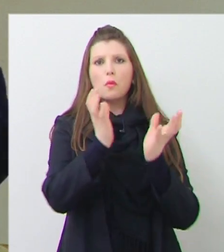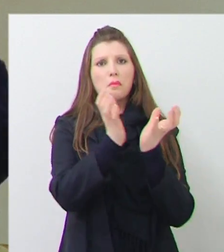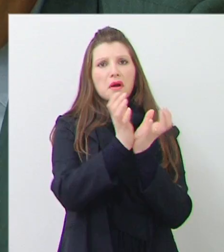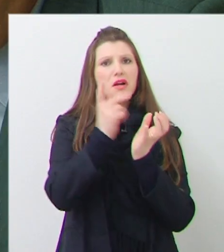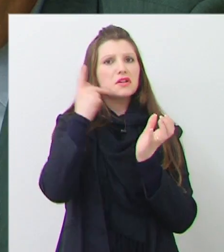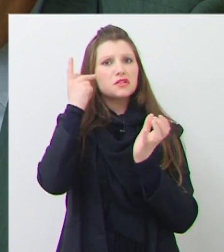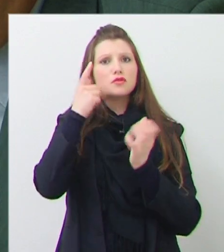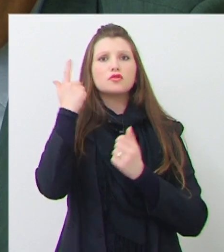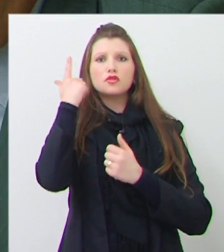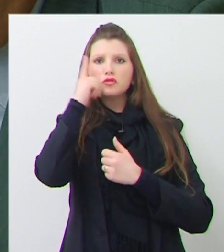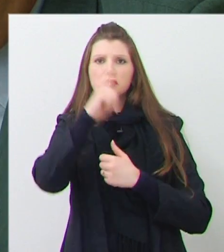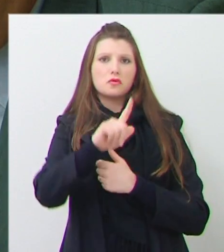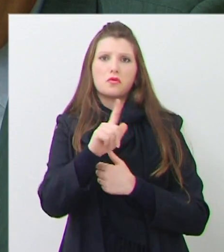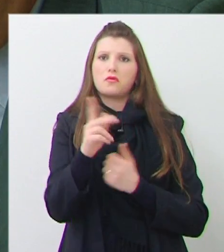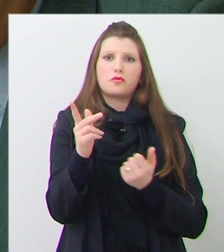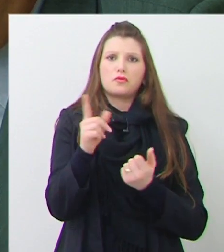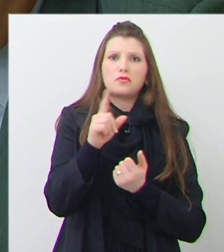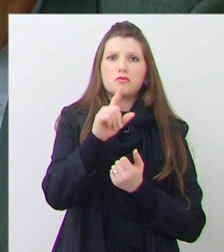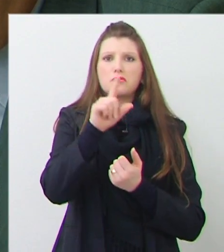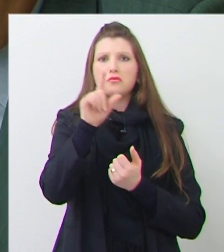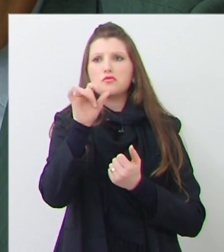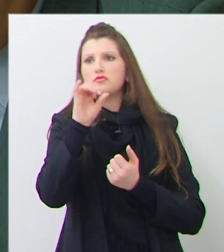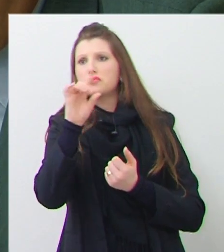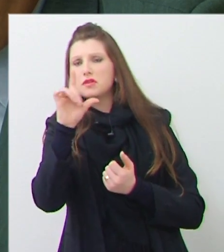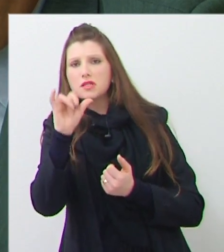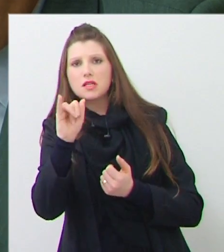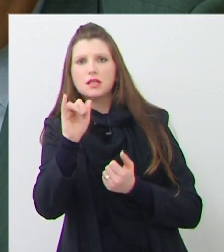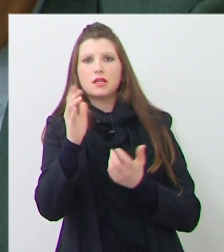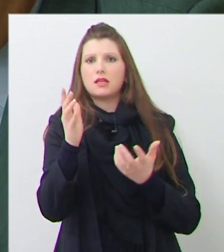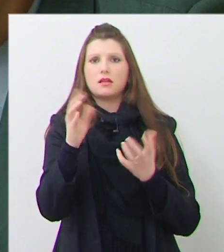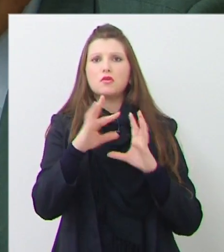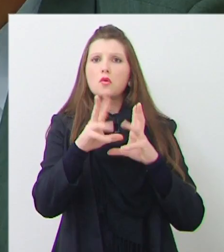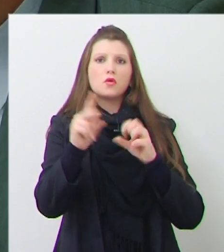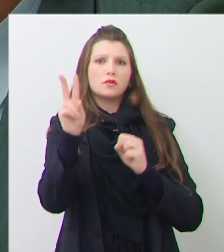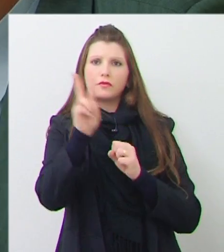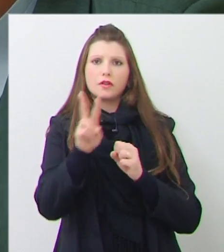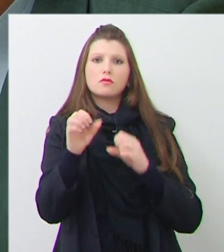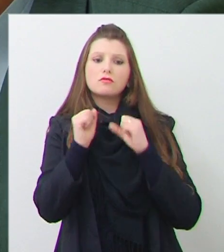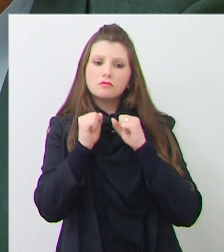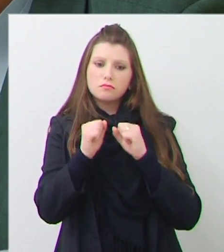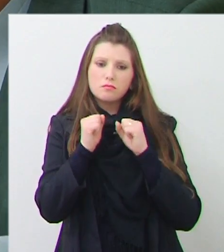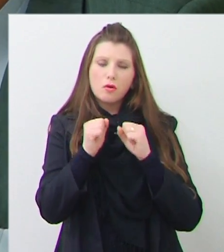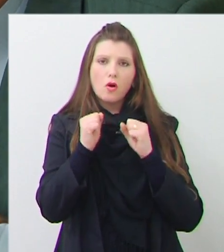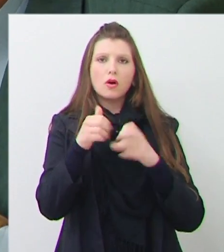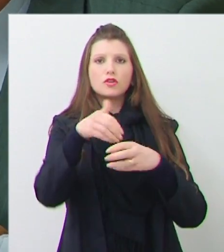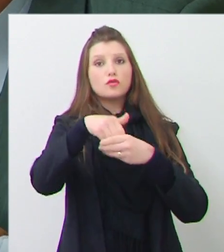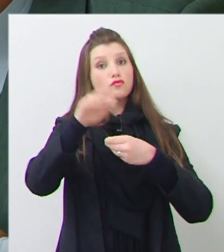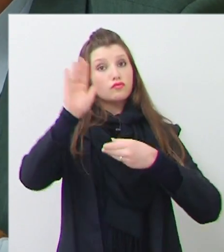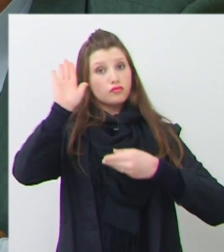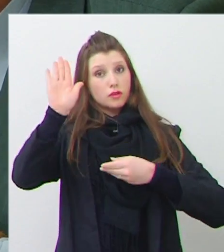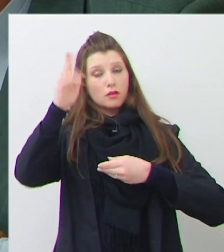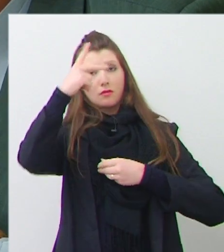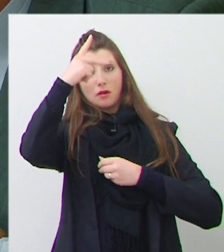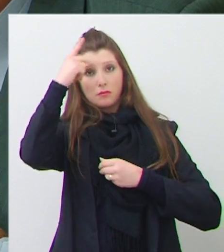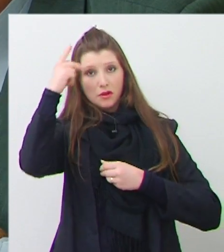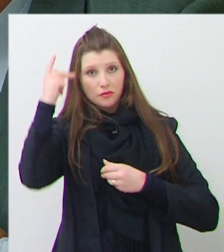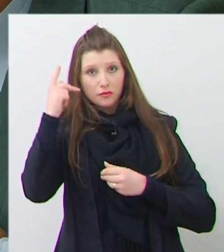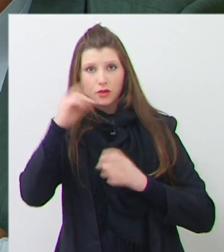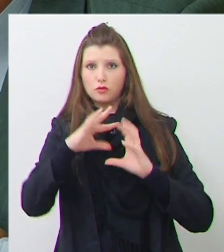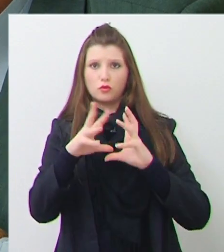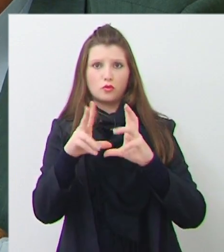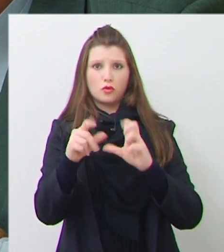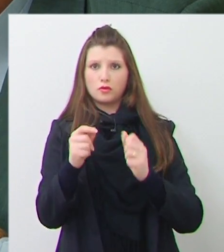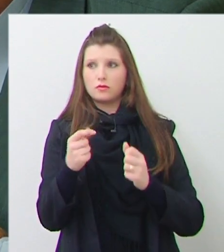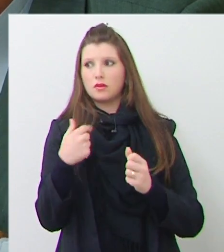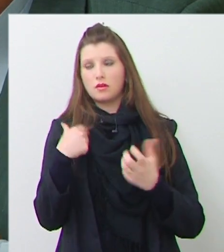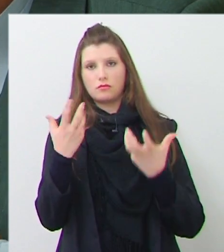Zilli pode ser candidato a prefeito, então também fica aberto aos vereadores. Isso... Toninho da Embralito também pode ser candidato. Eu